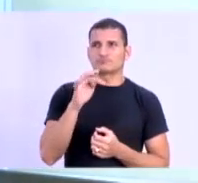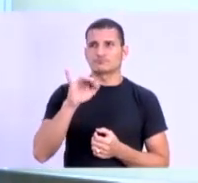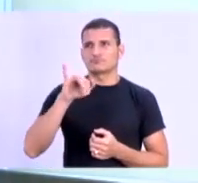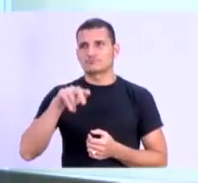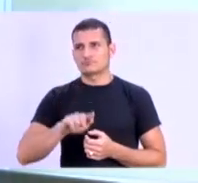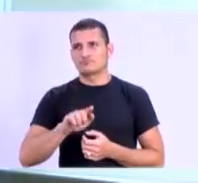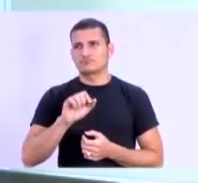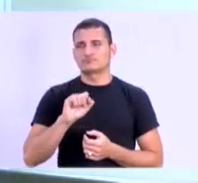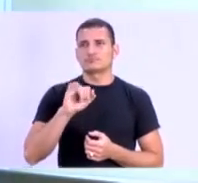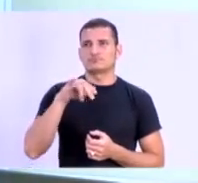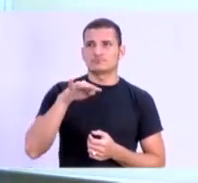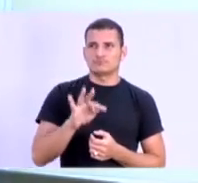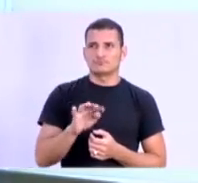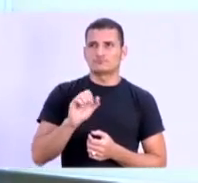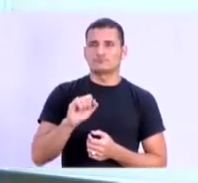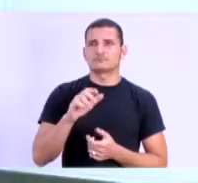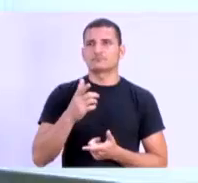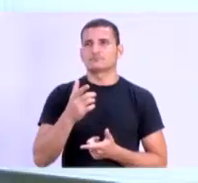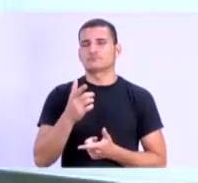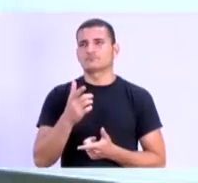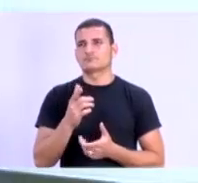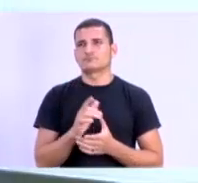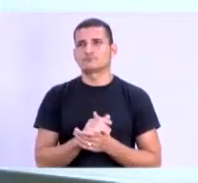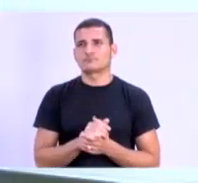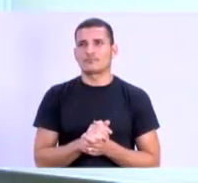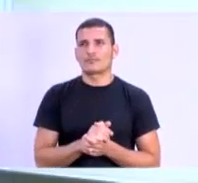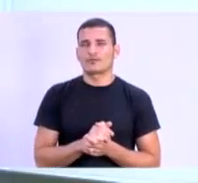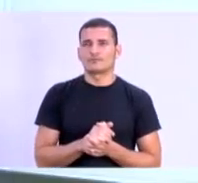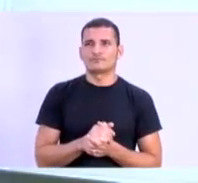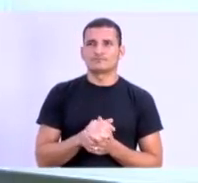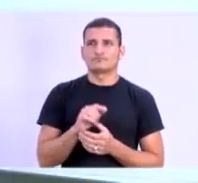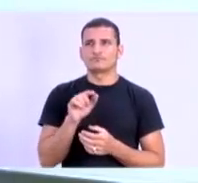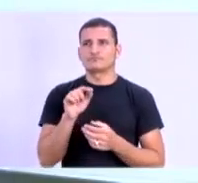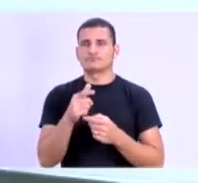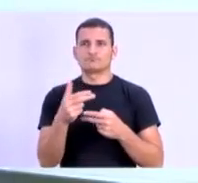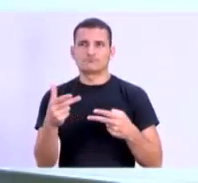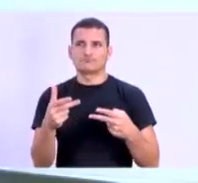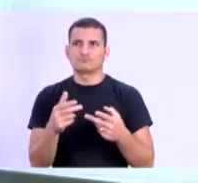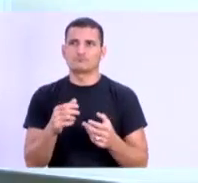ser um inteiro, pode ser um número real, pode até ser um próprio objeto